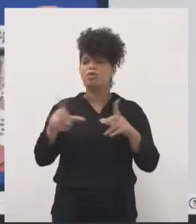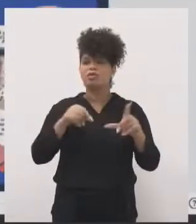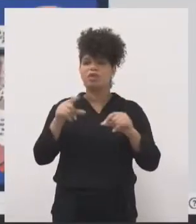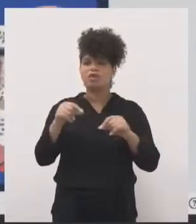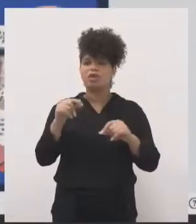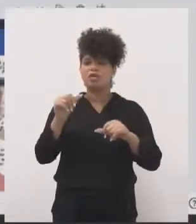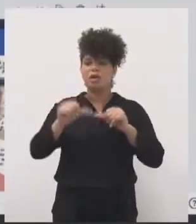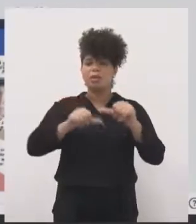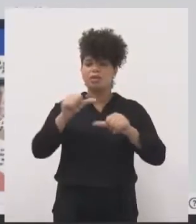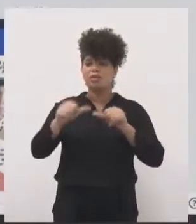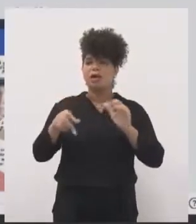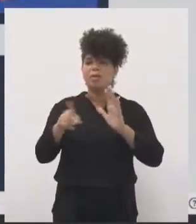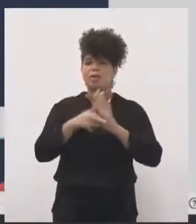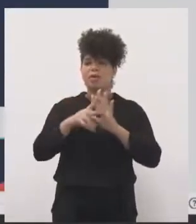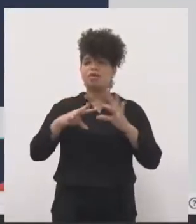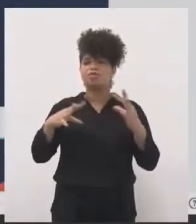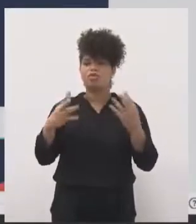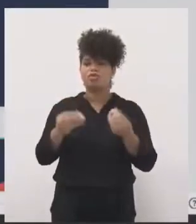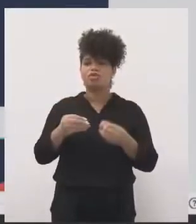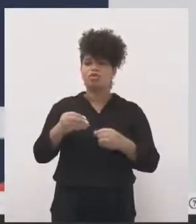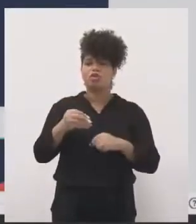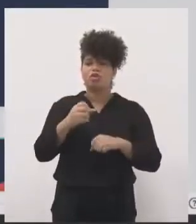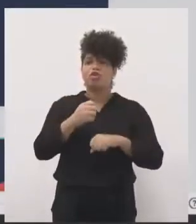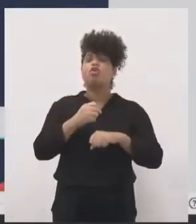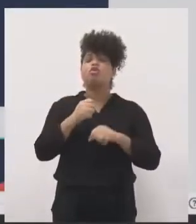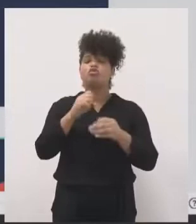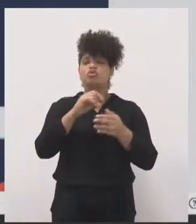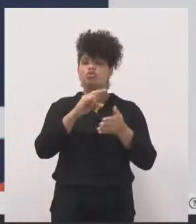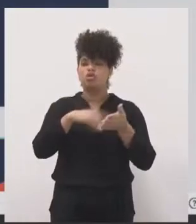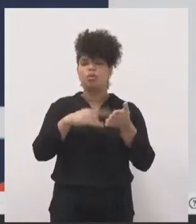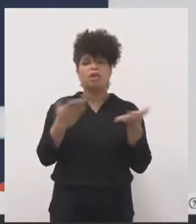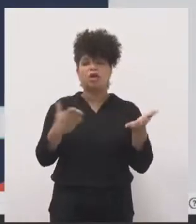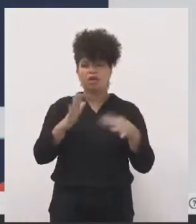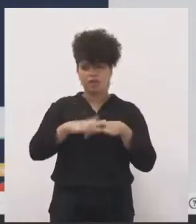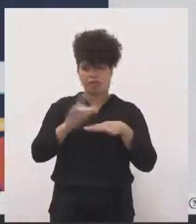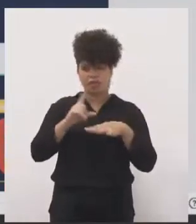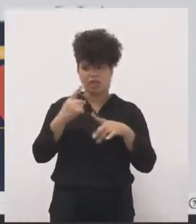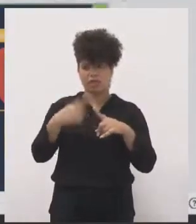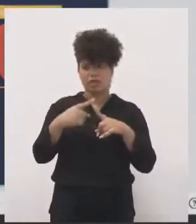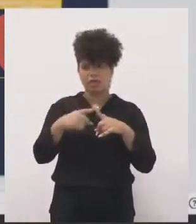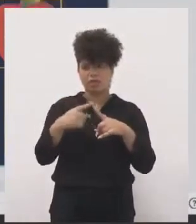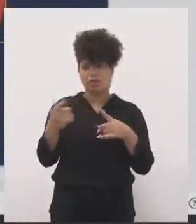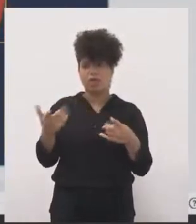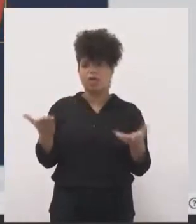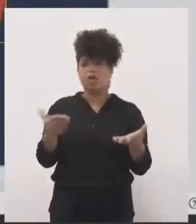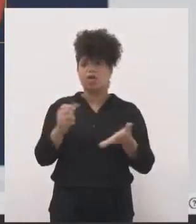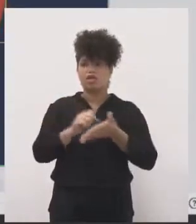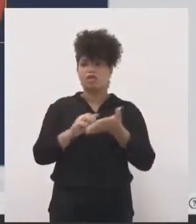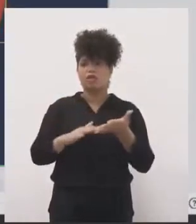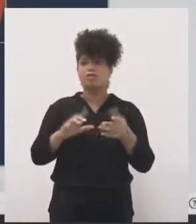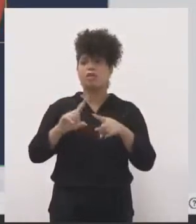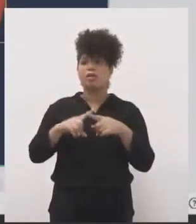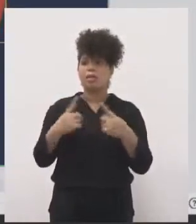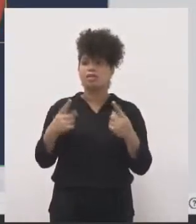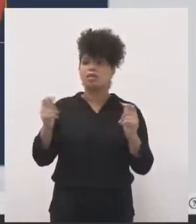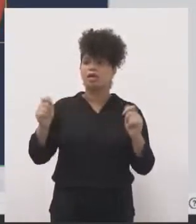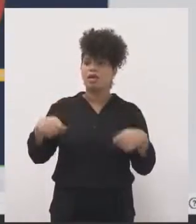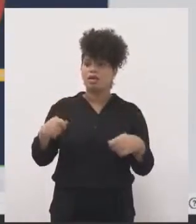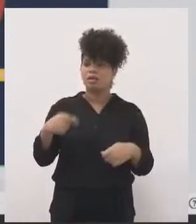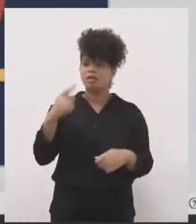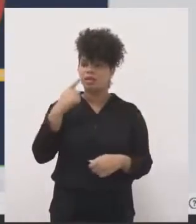inteirinho de todo o documento de uma vez. Eu não vou fazer isso para não atrapalhar aí a nossa atividade, mas a gente pode